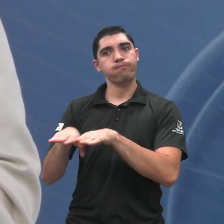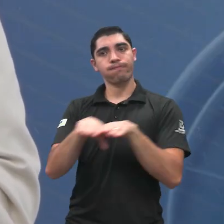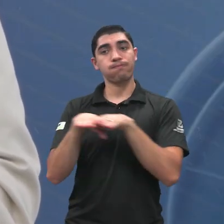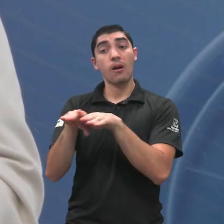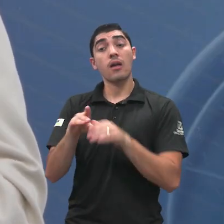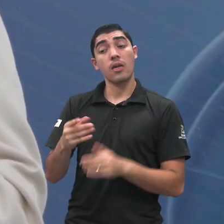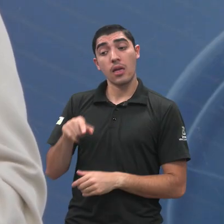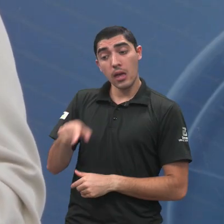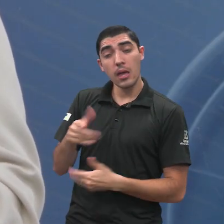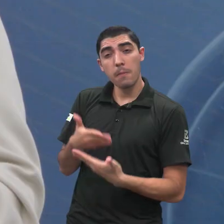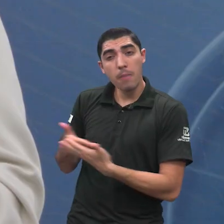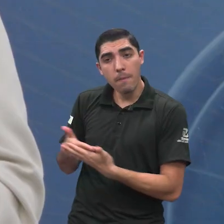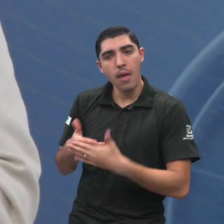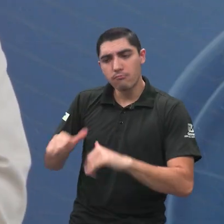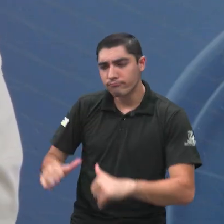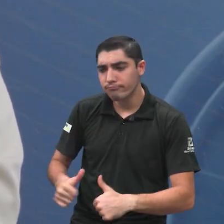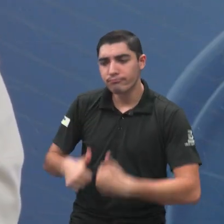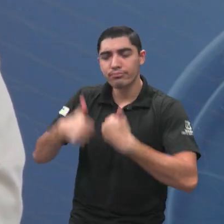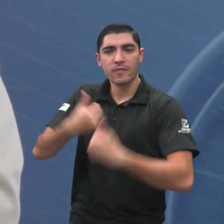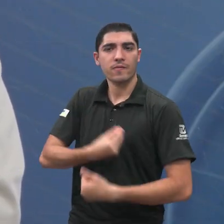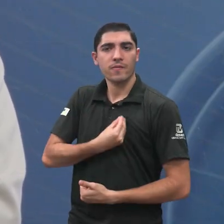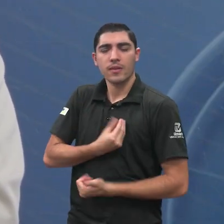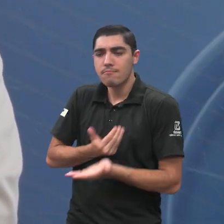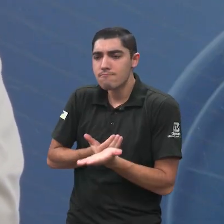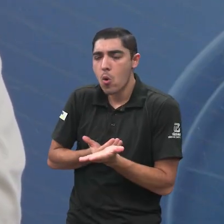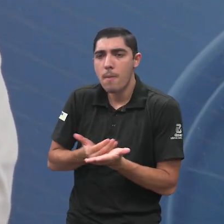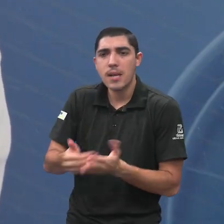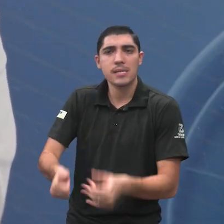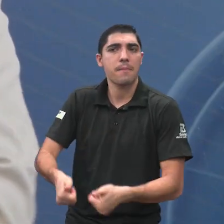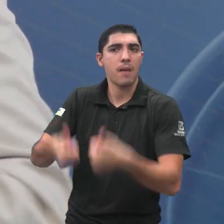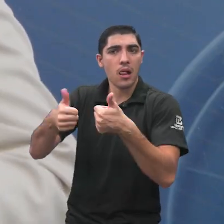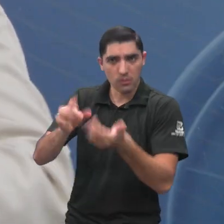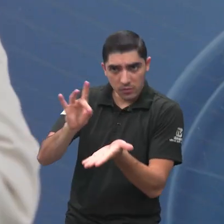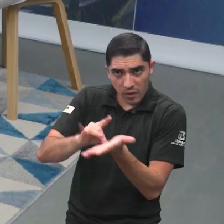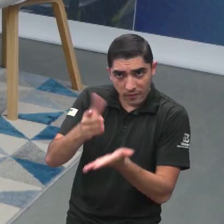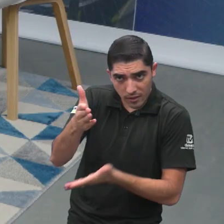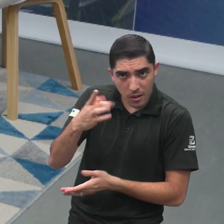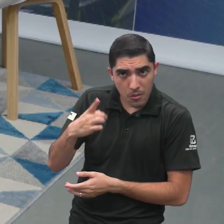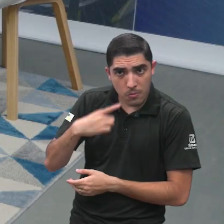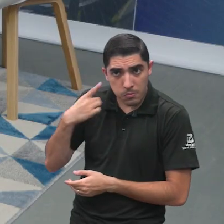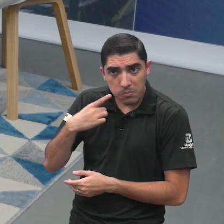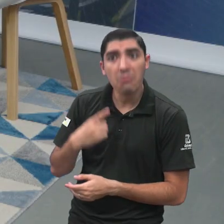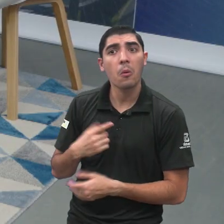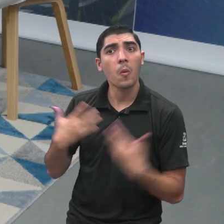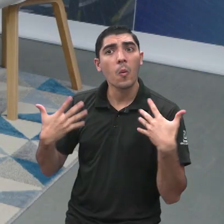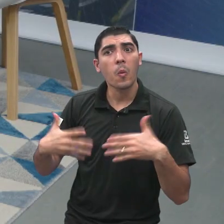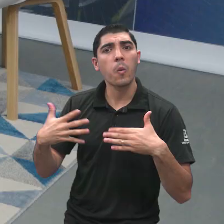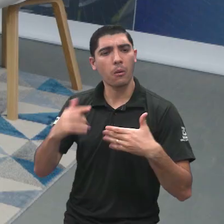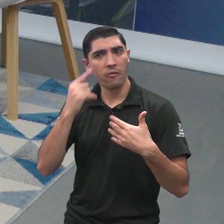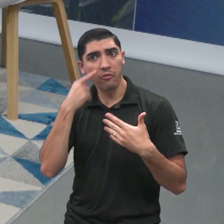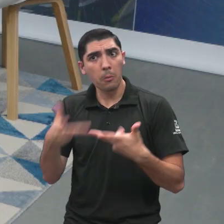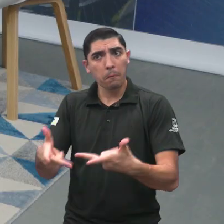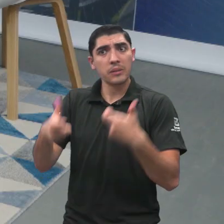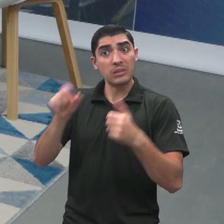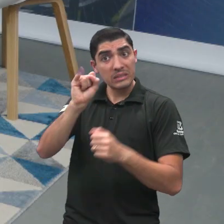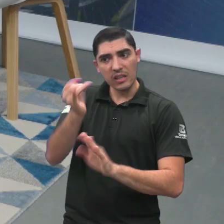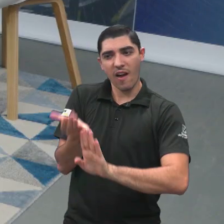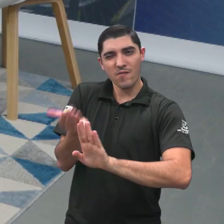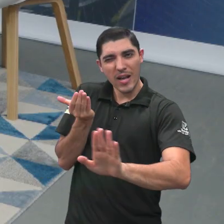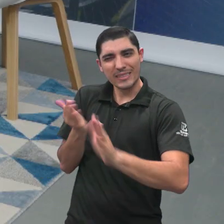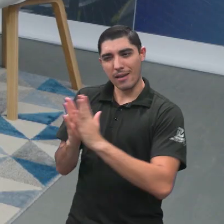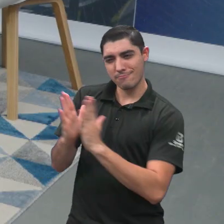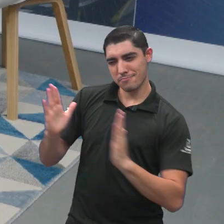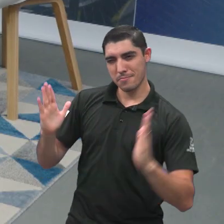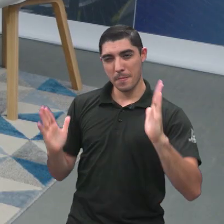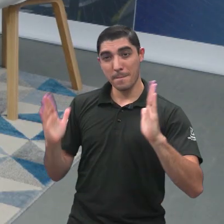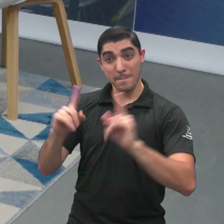vida das nossas crianças. Né, doutora? Então, Isso a gente mesmo. vê quanta coisa envolvida, a importância, né? E, assim,